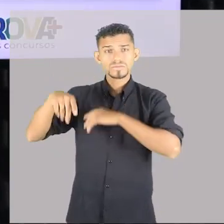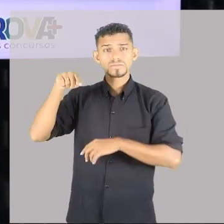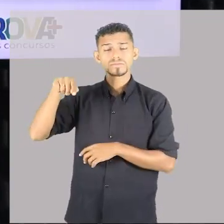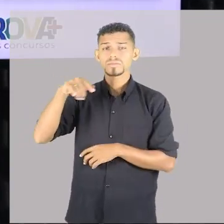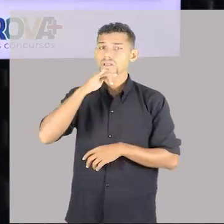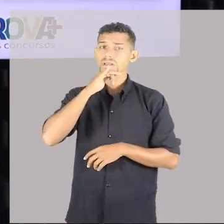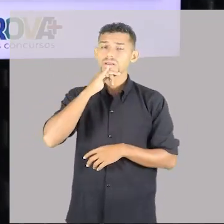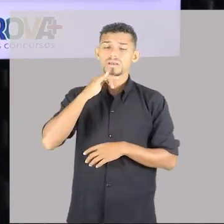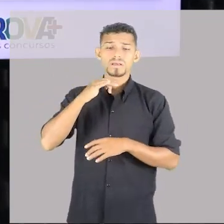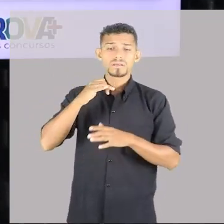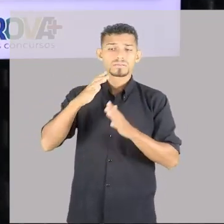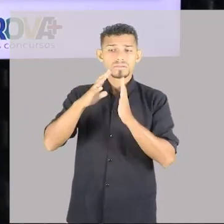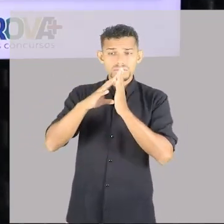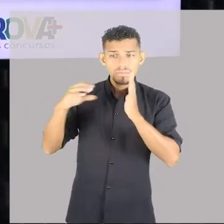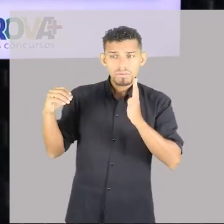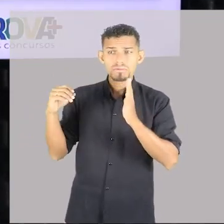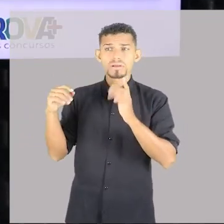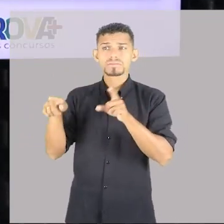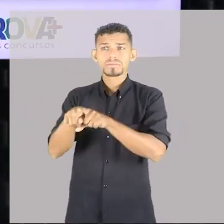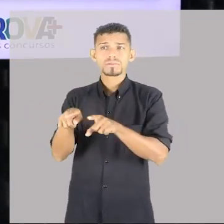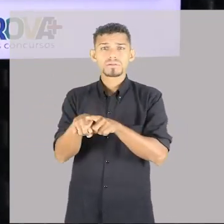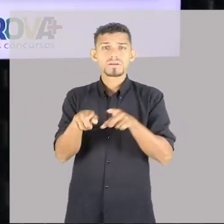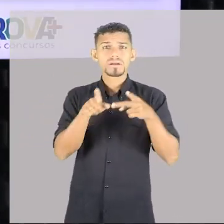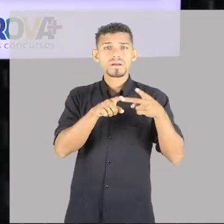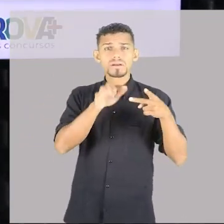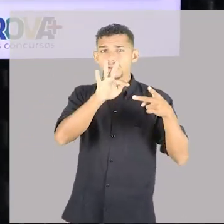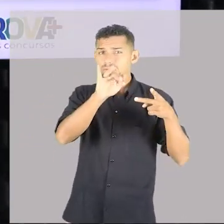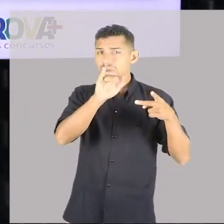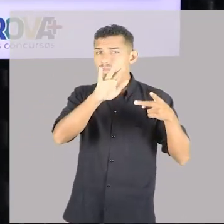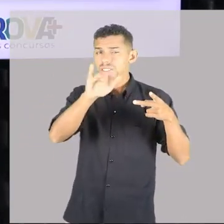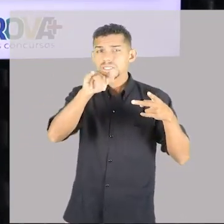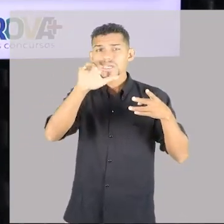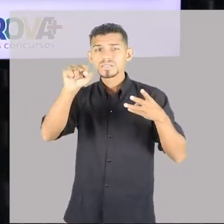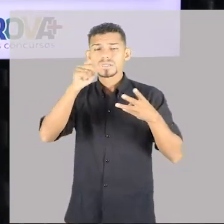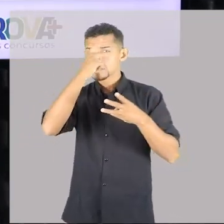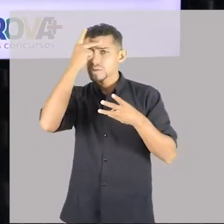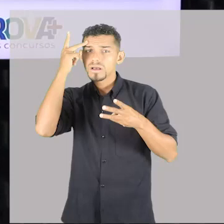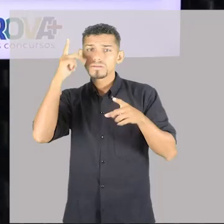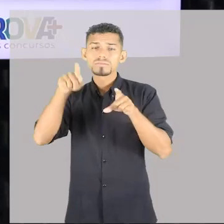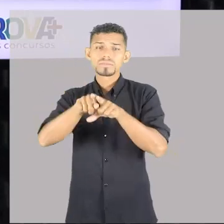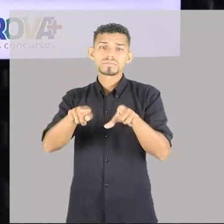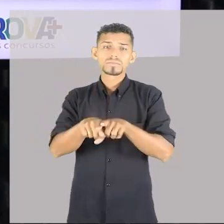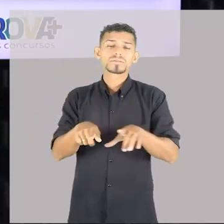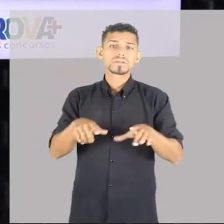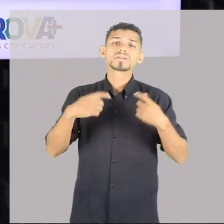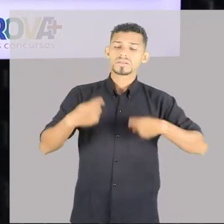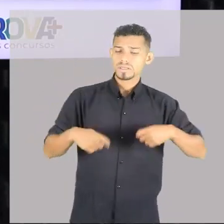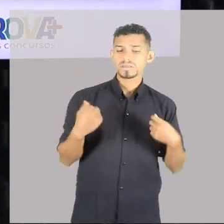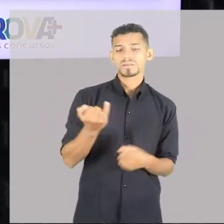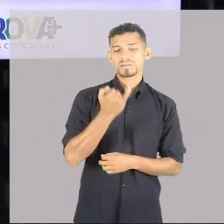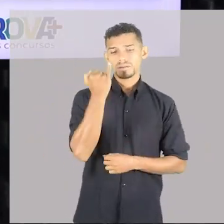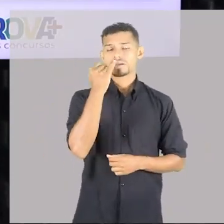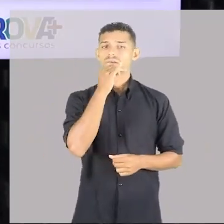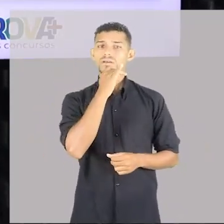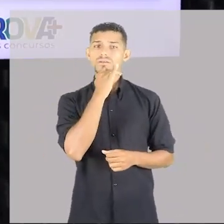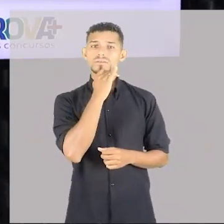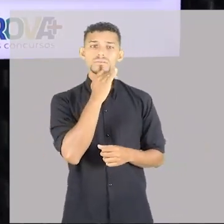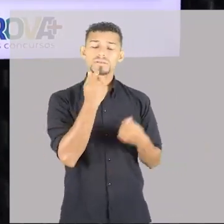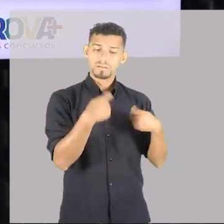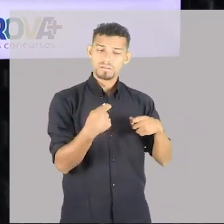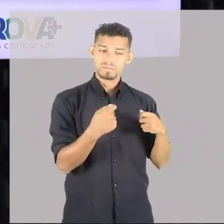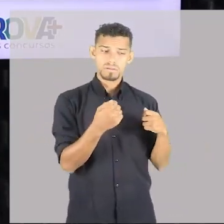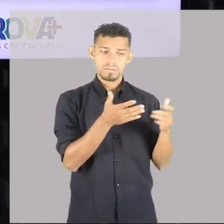e ampla defesa, pela falibilidade das pessoas, é necessário que haja a possibilidade dele